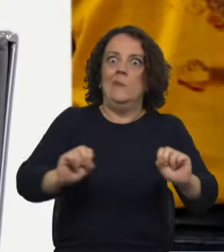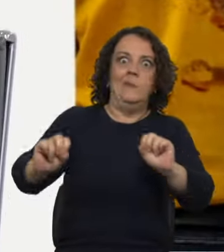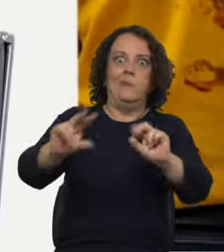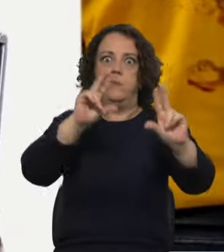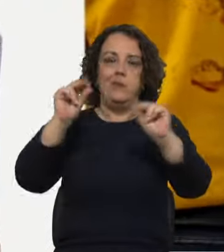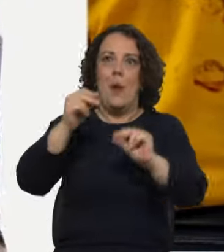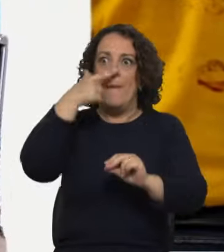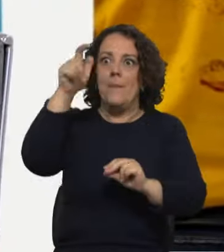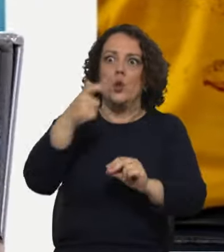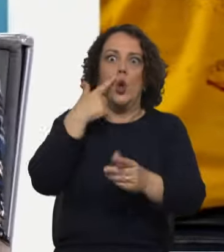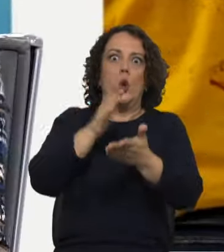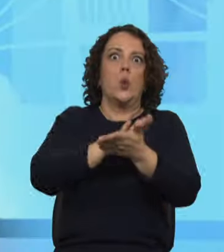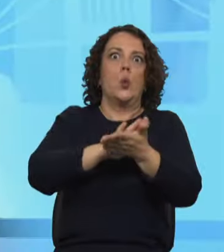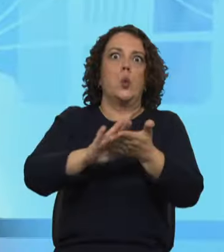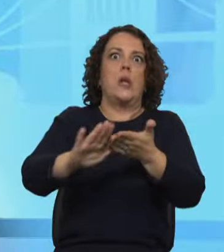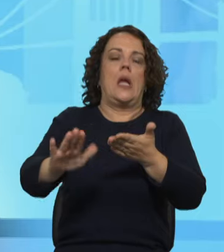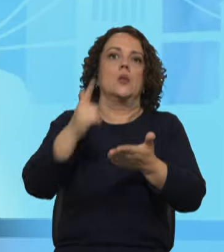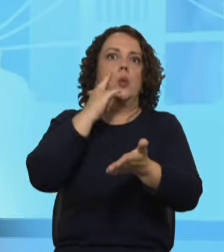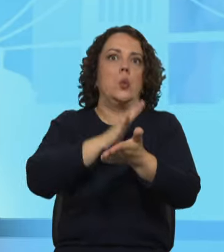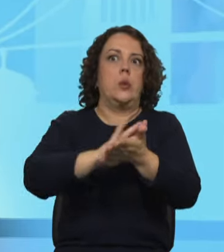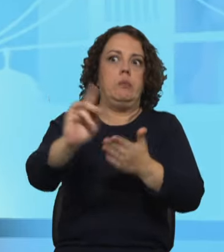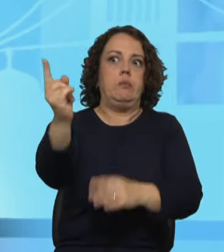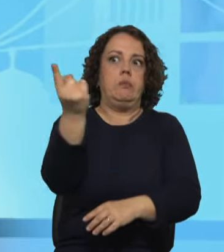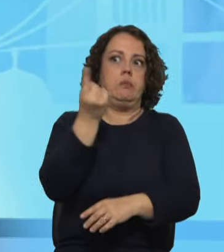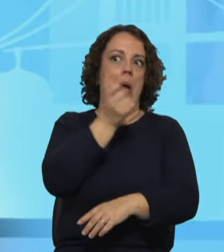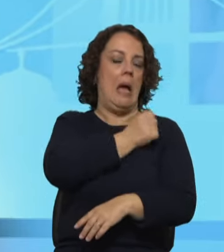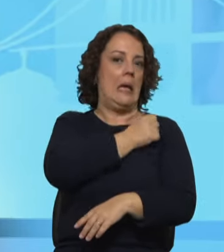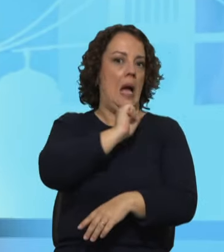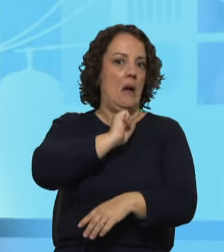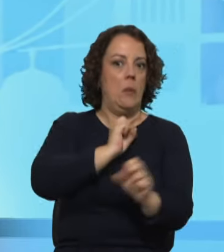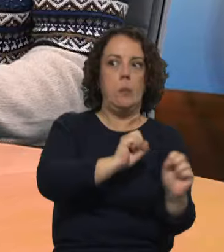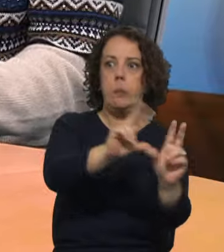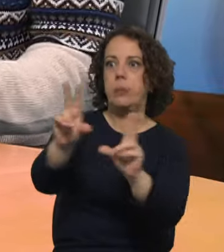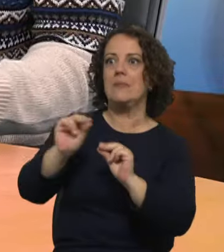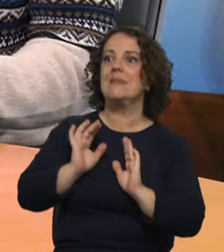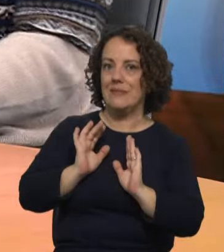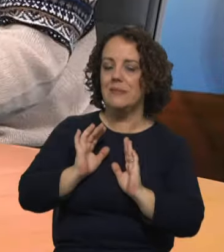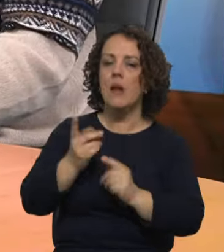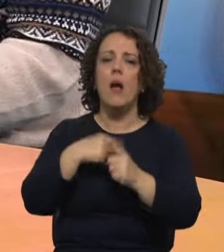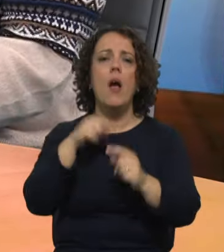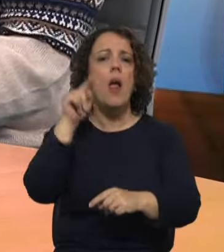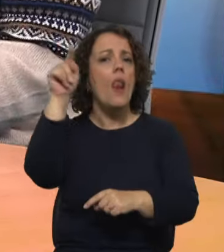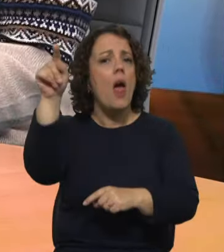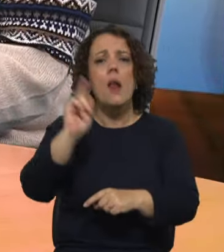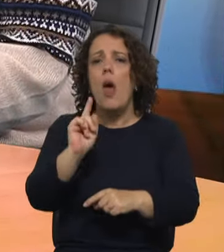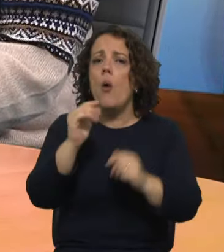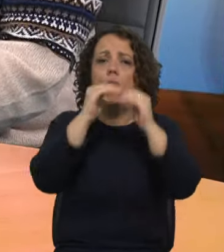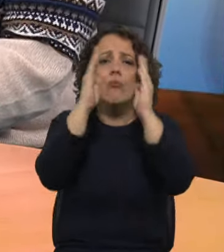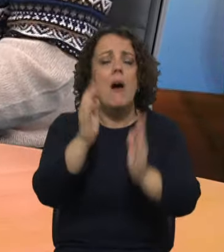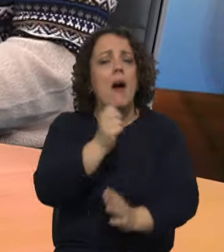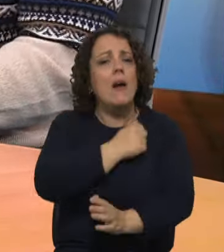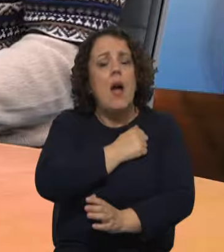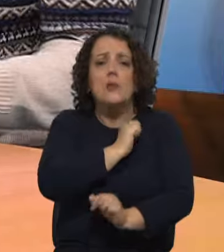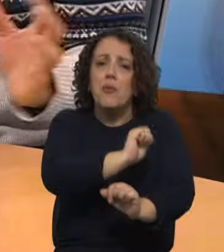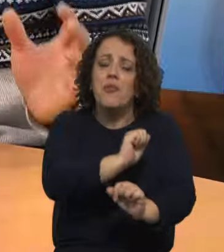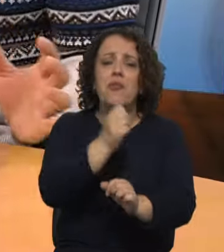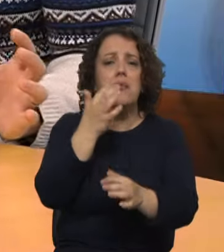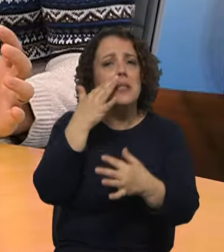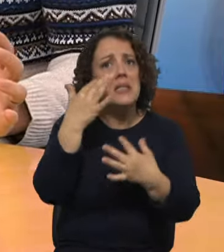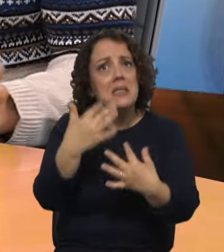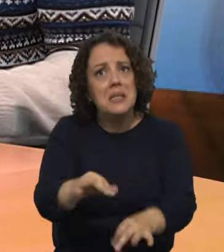alguém que não conheces ok foi alguém que tu nunca Viste na vida e ali as pessoas receberam na na na na humildade de quem tem uma casa e aquela é a sua casa e nós